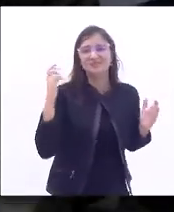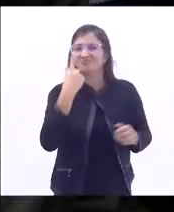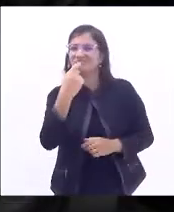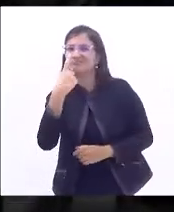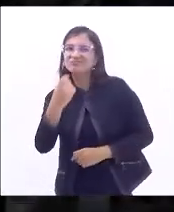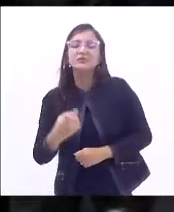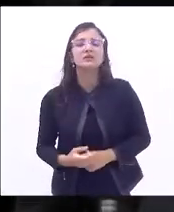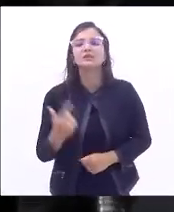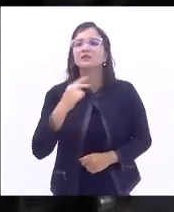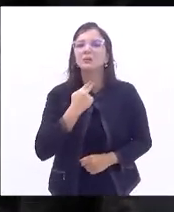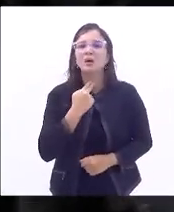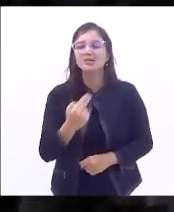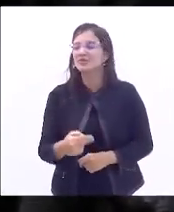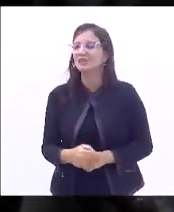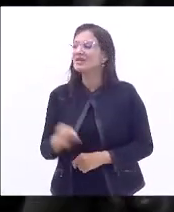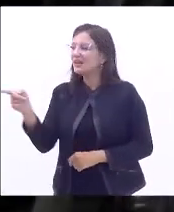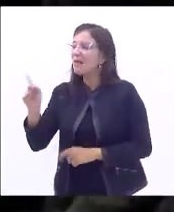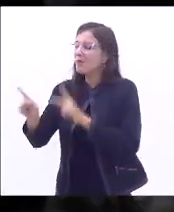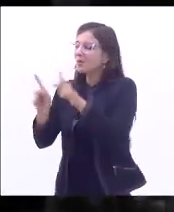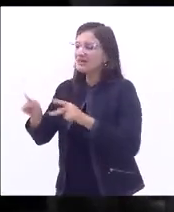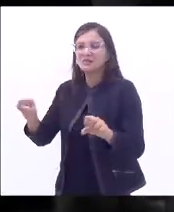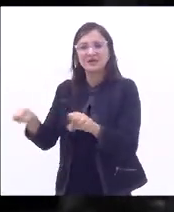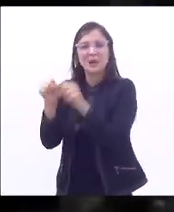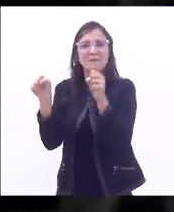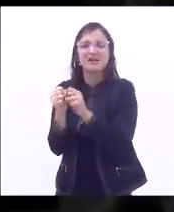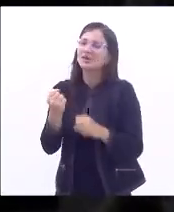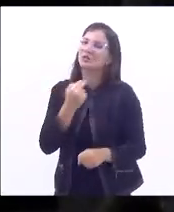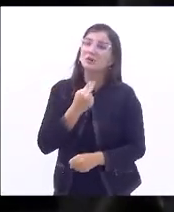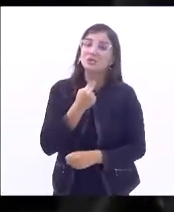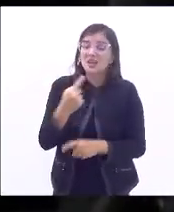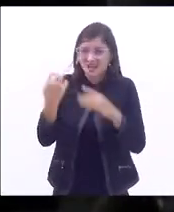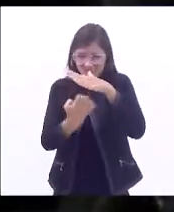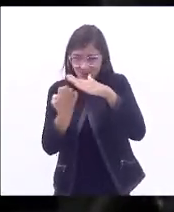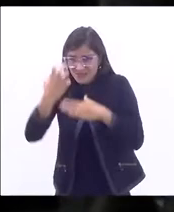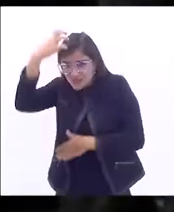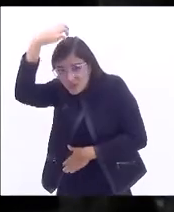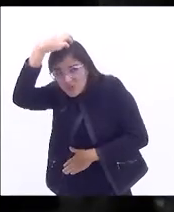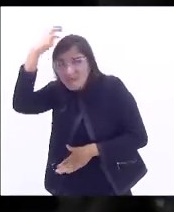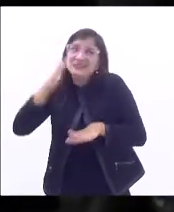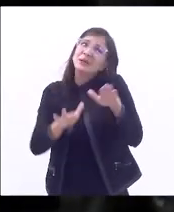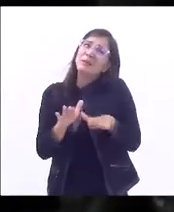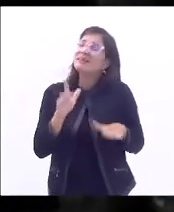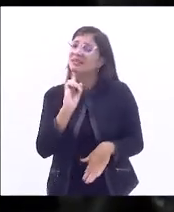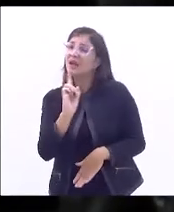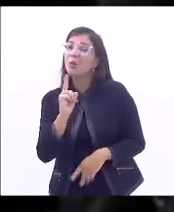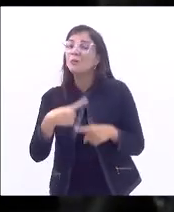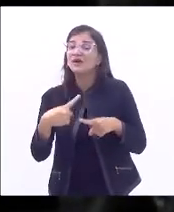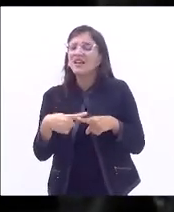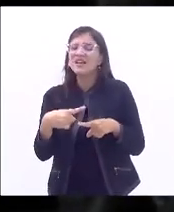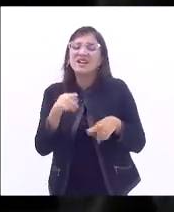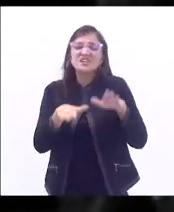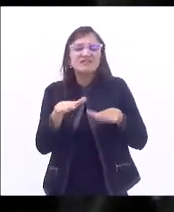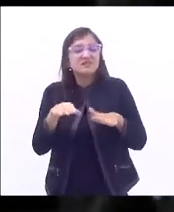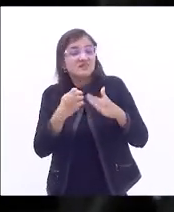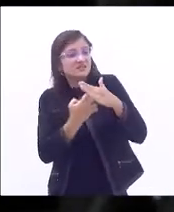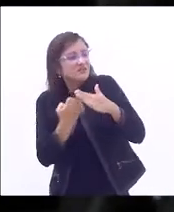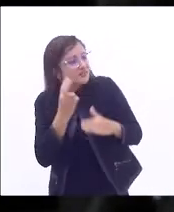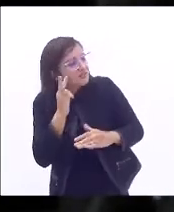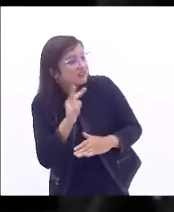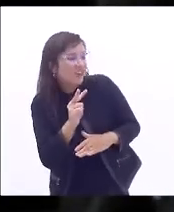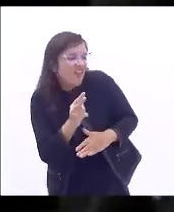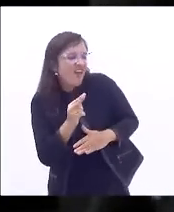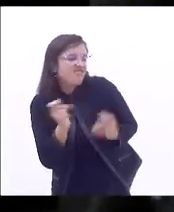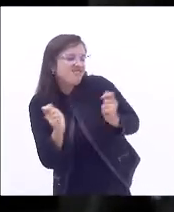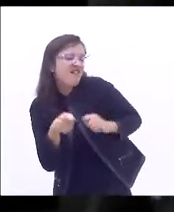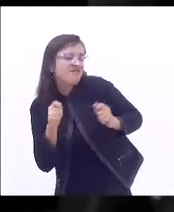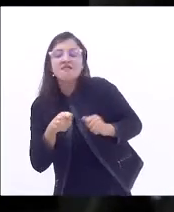ela talvez nem seja culpada. Ela está fazendo isso porque encontra brecha. Tem alguém lá, talvez interessado em